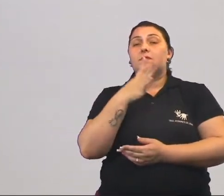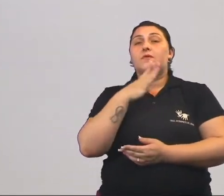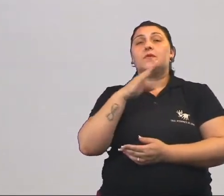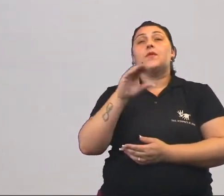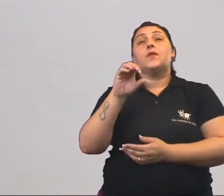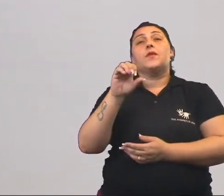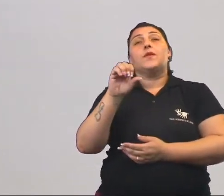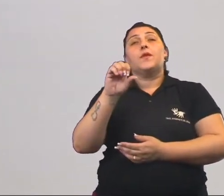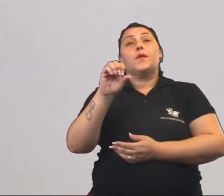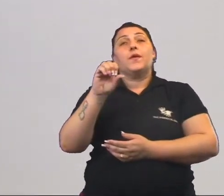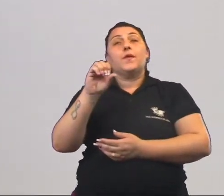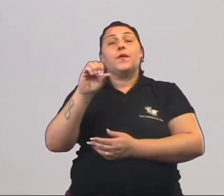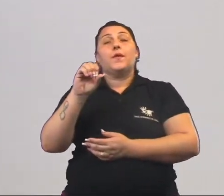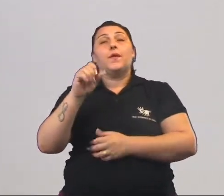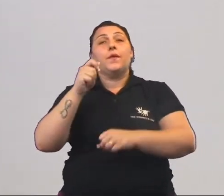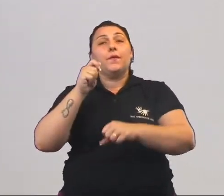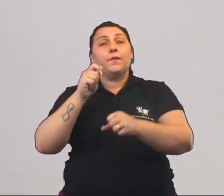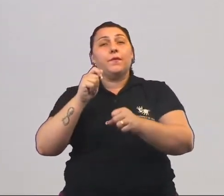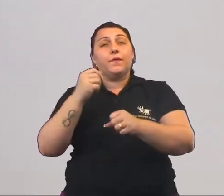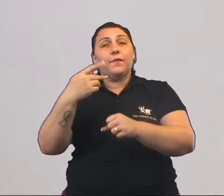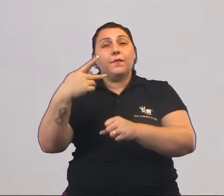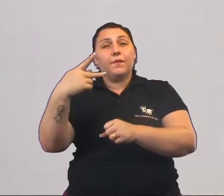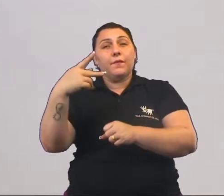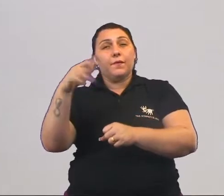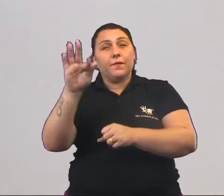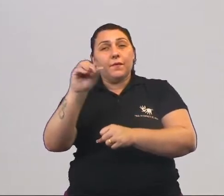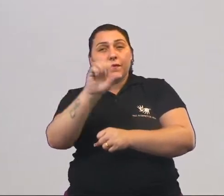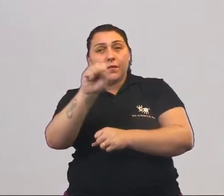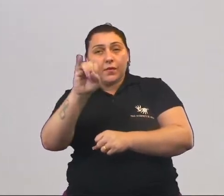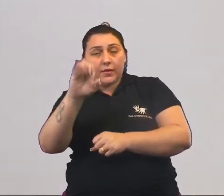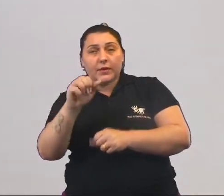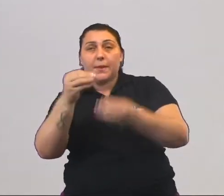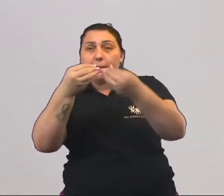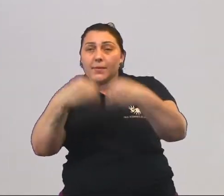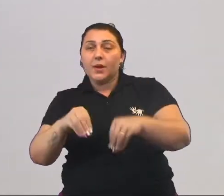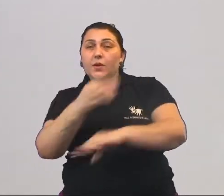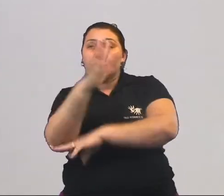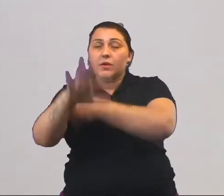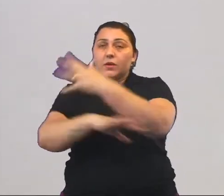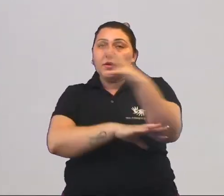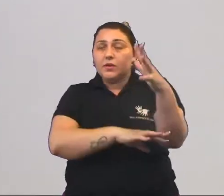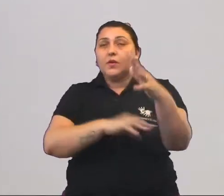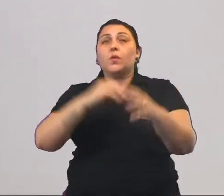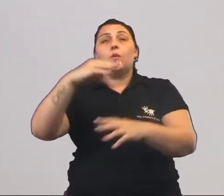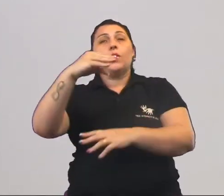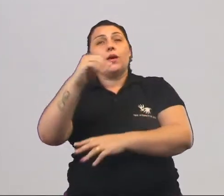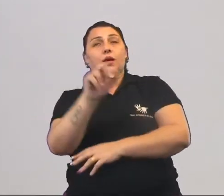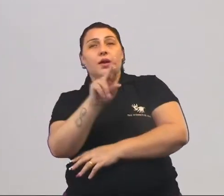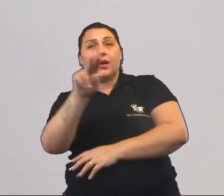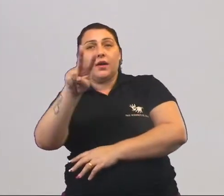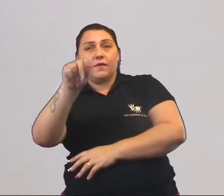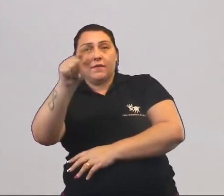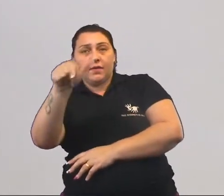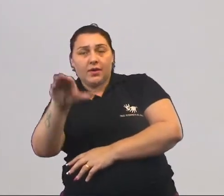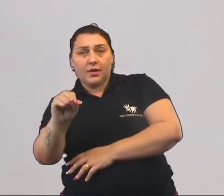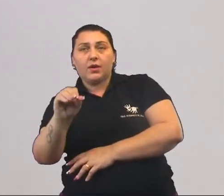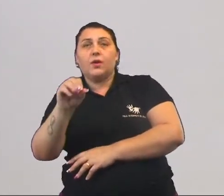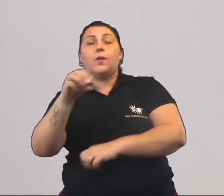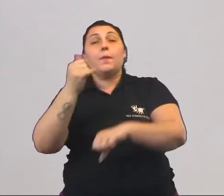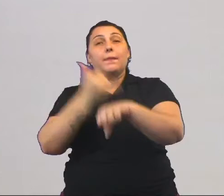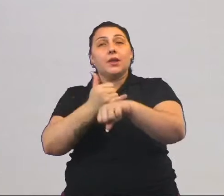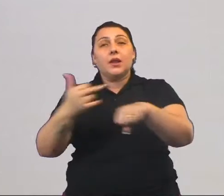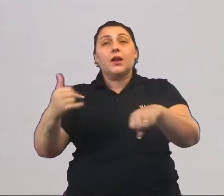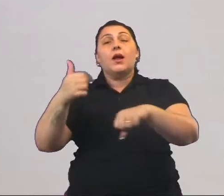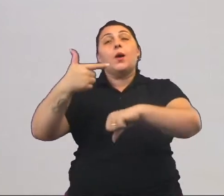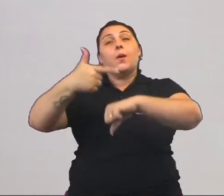combustíveis fósseis, elas não são renováveis e elas agridem ao meio ambiente, né? Como aí do carvão mineral, petróleo, né? São as que